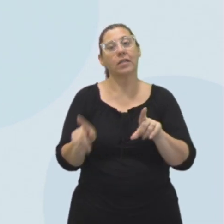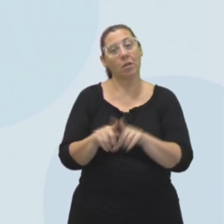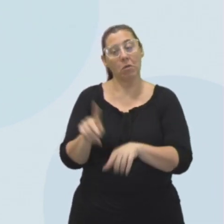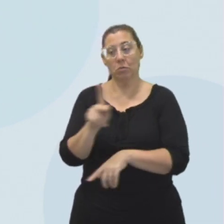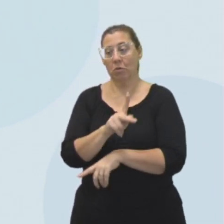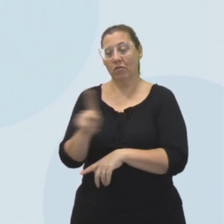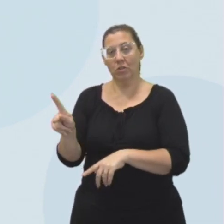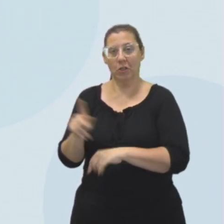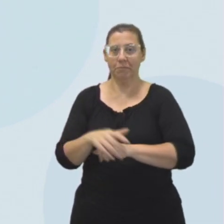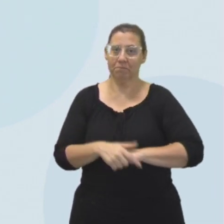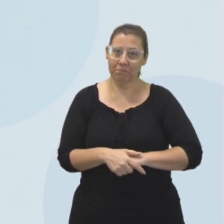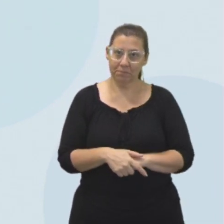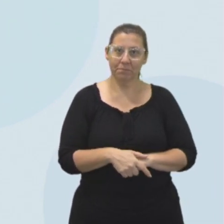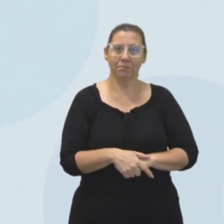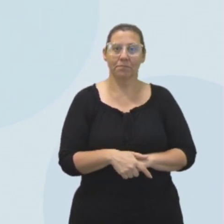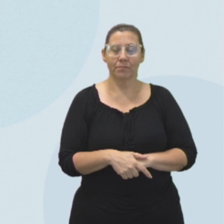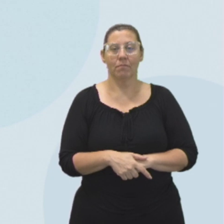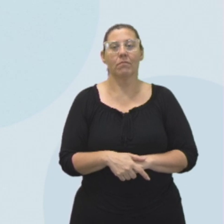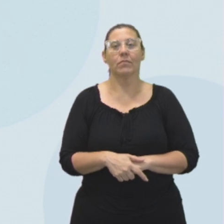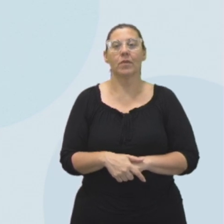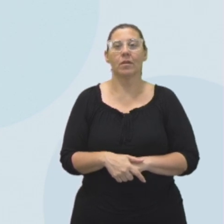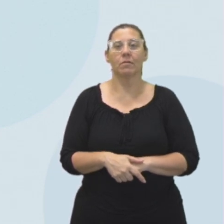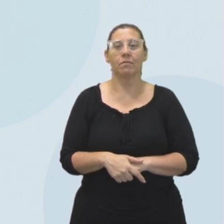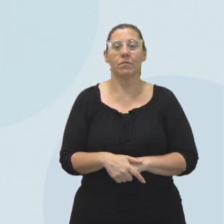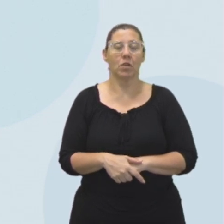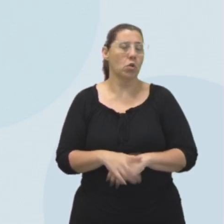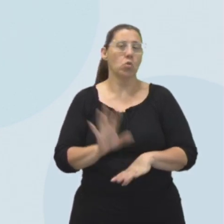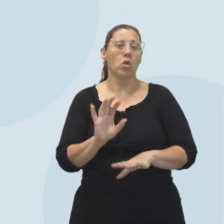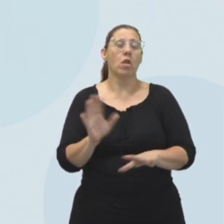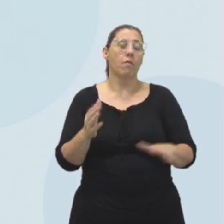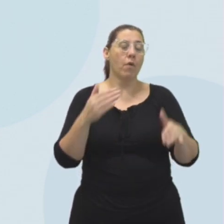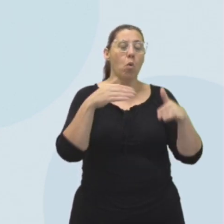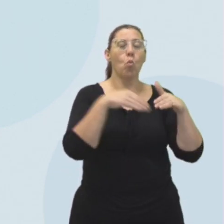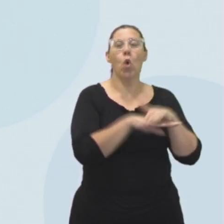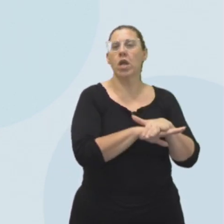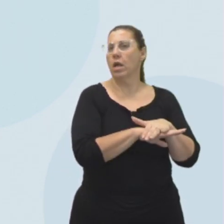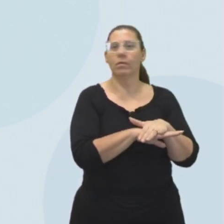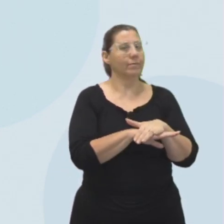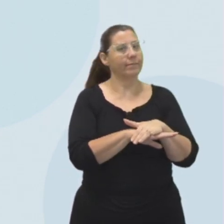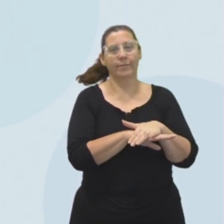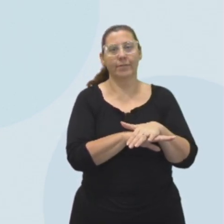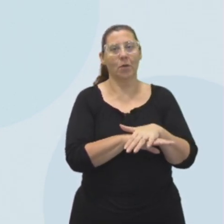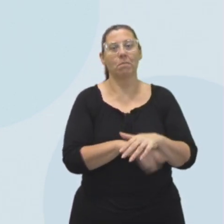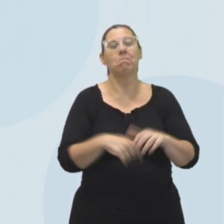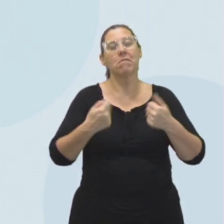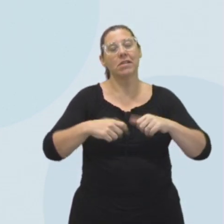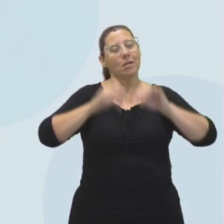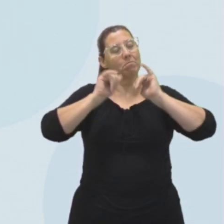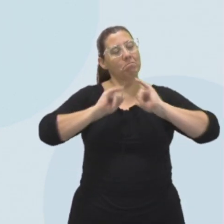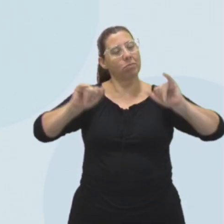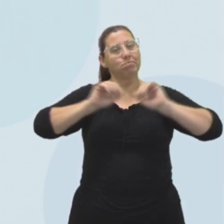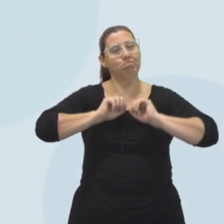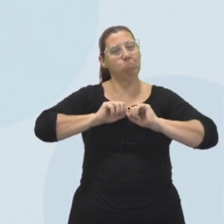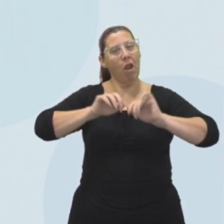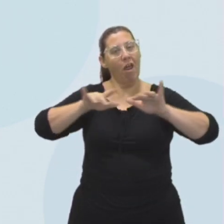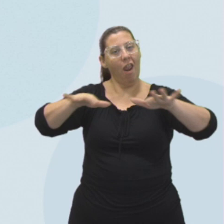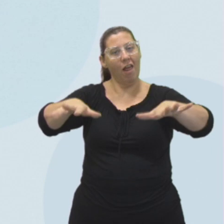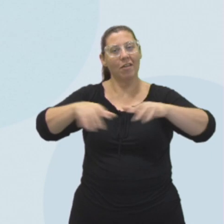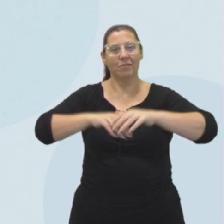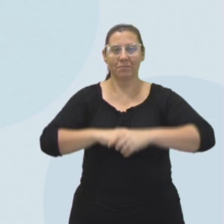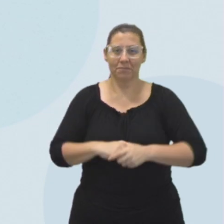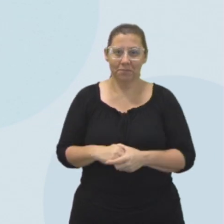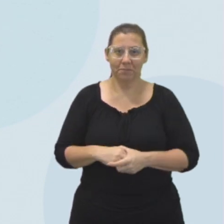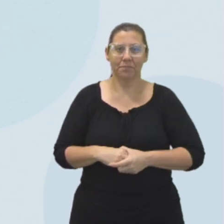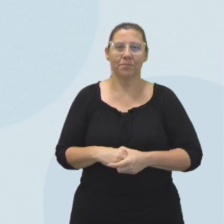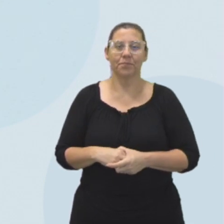pelos estudantes. Narrativa não é algo que tem que ficar guardado sem socializar com os demais. Próximo